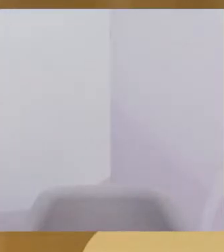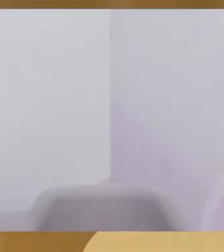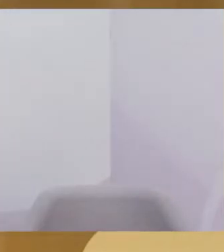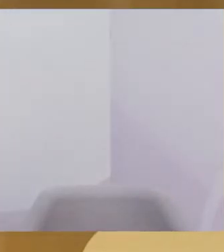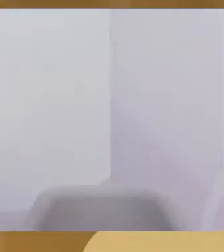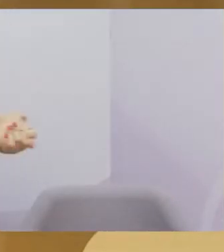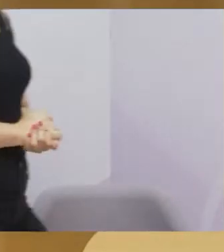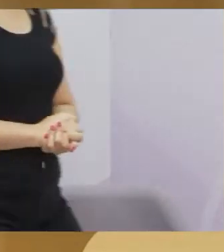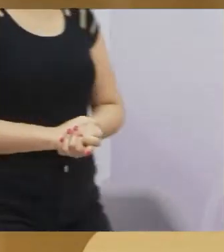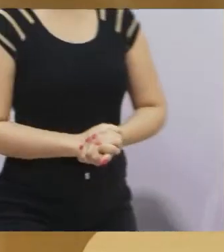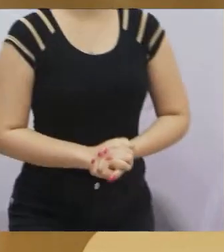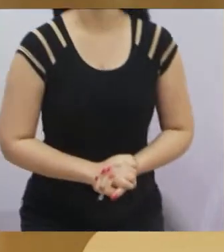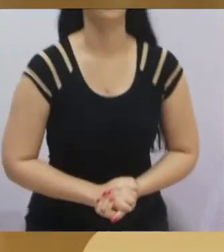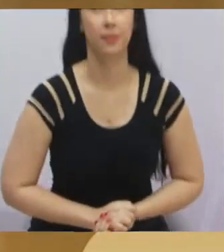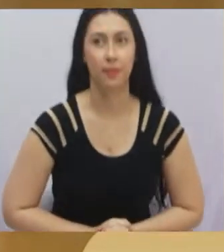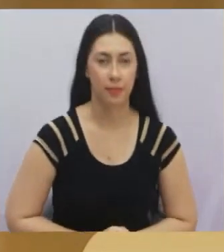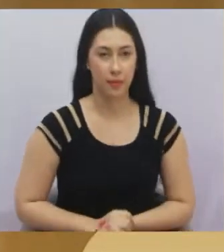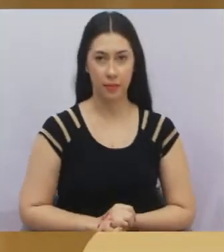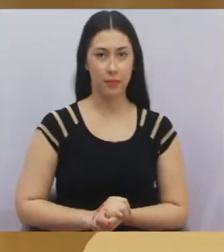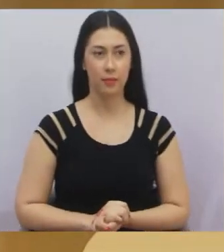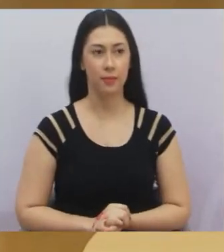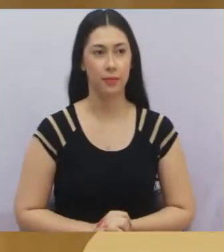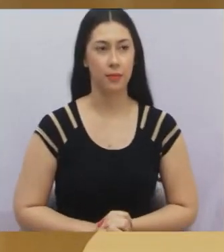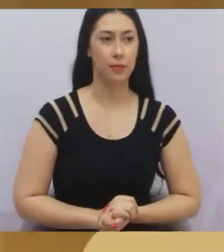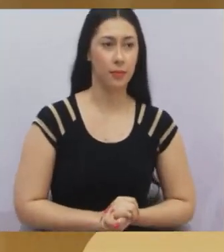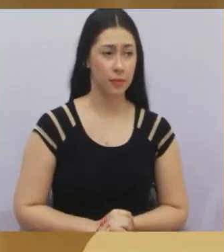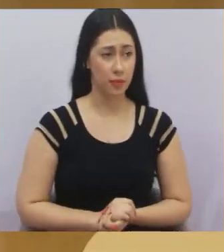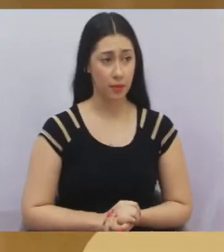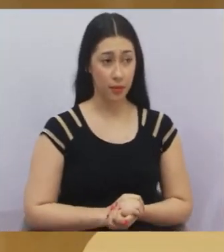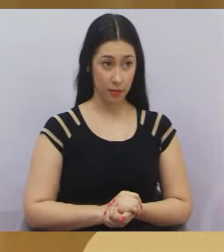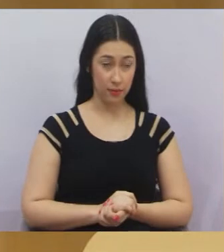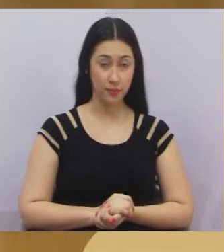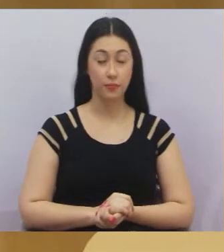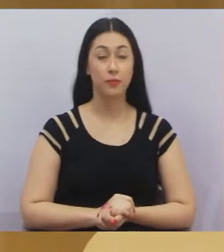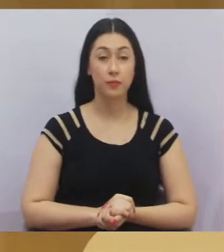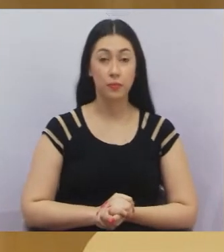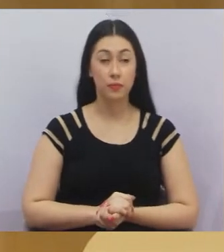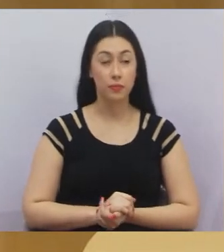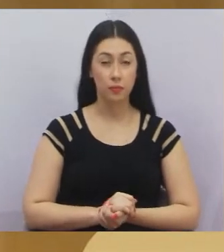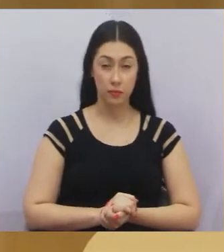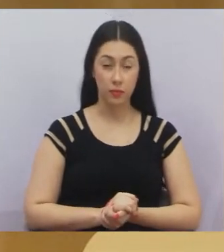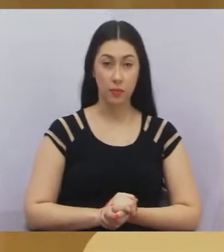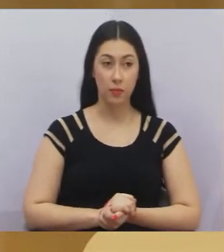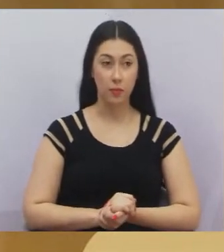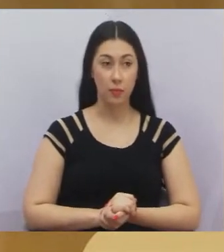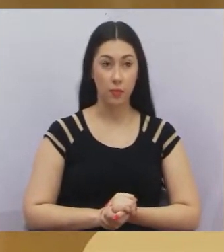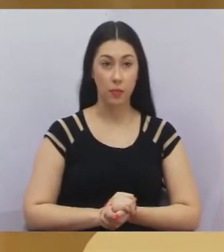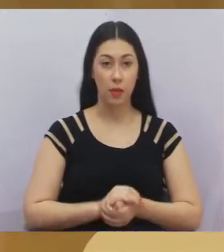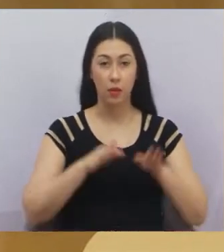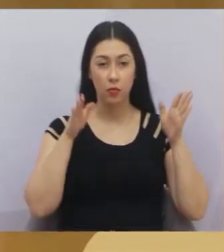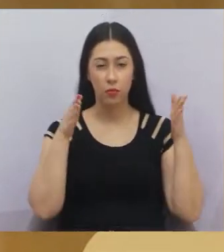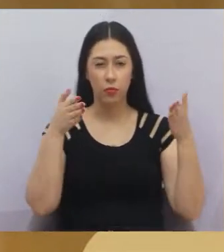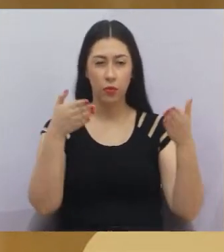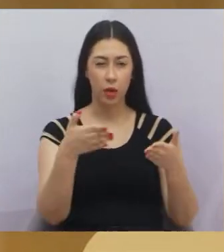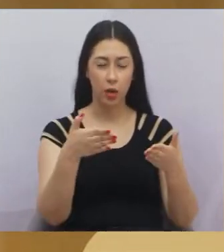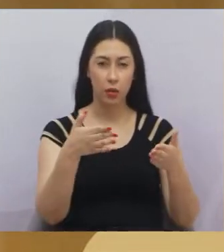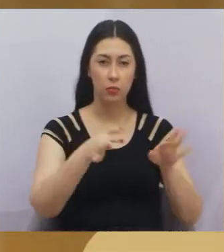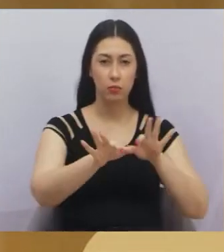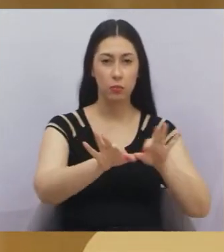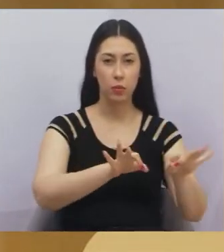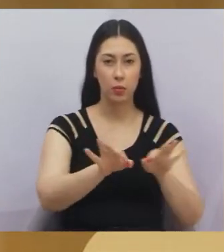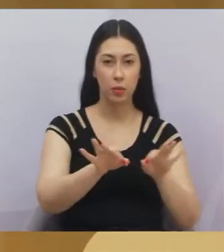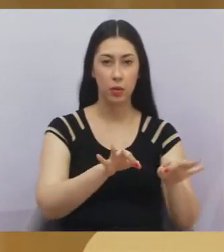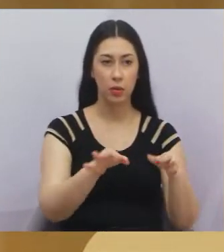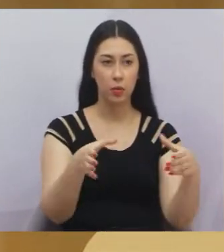o SINA-PIR, como forma de organização e articulação federativa voltada à implementação do conjunto